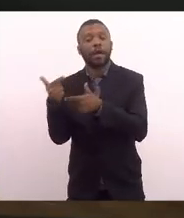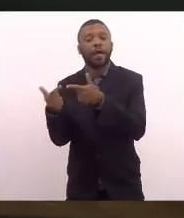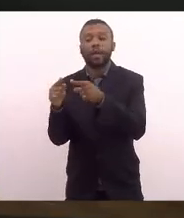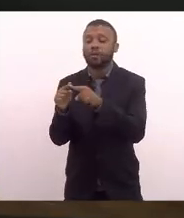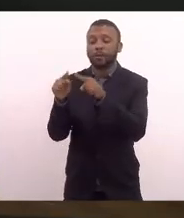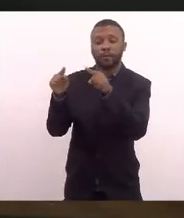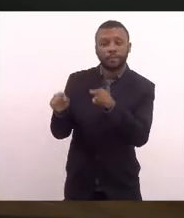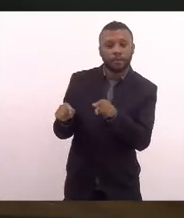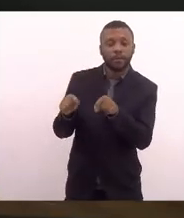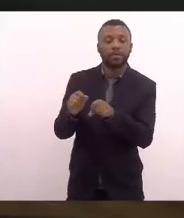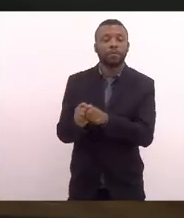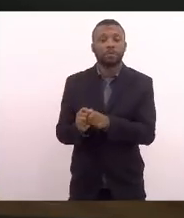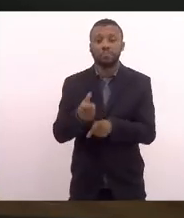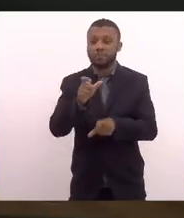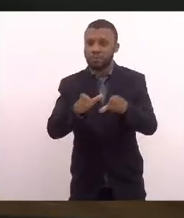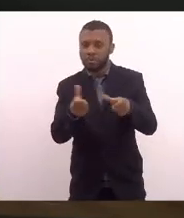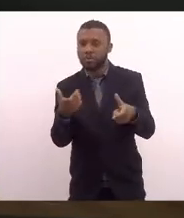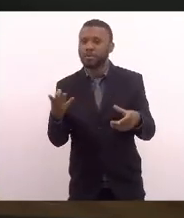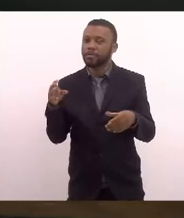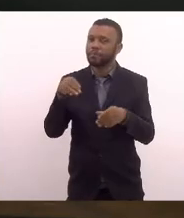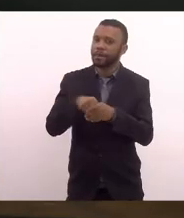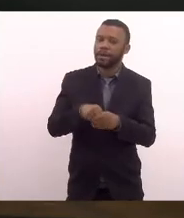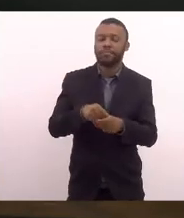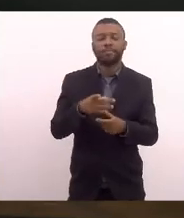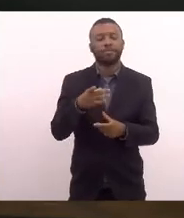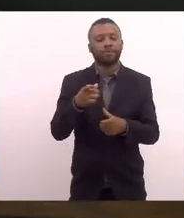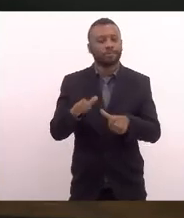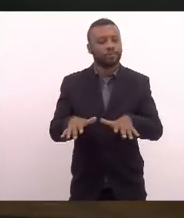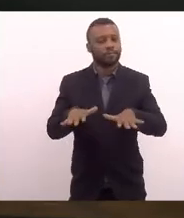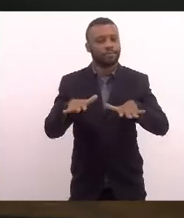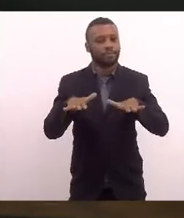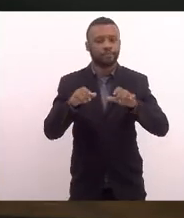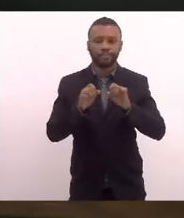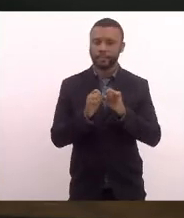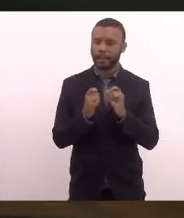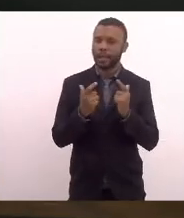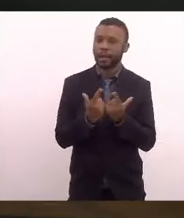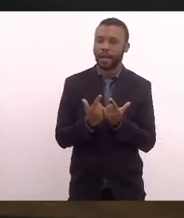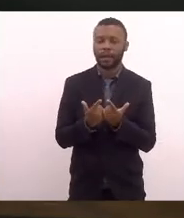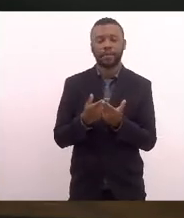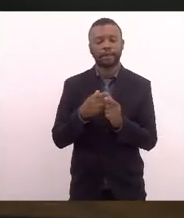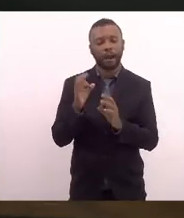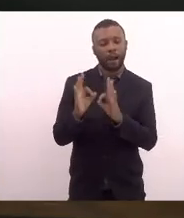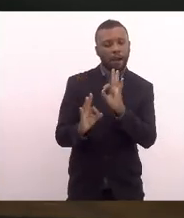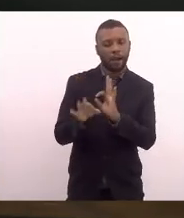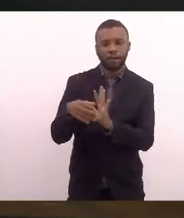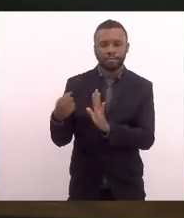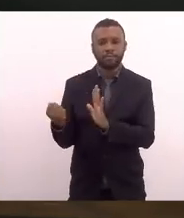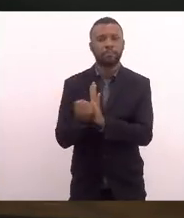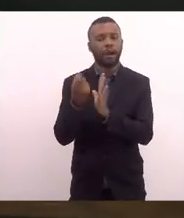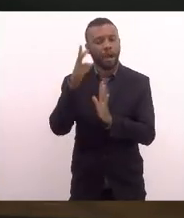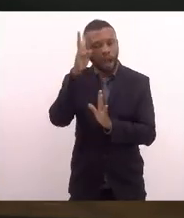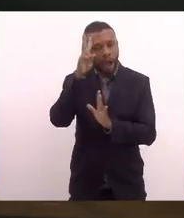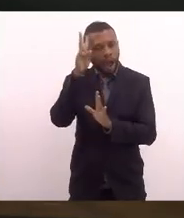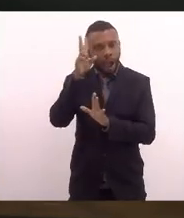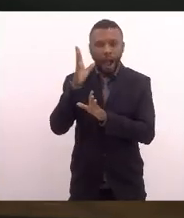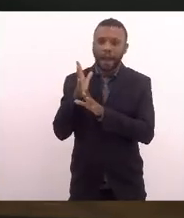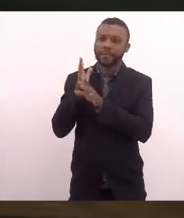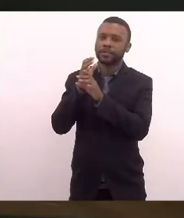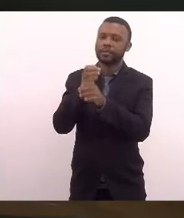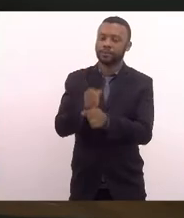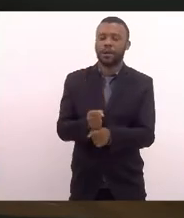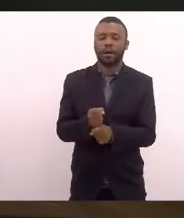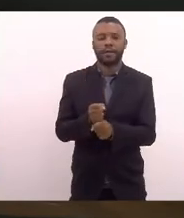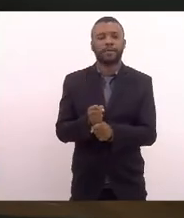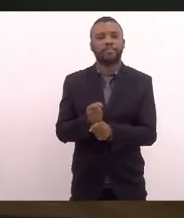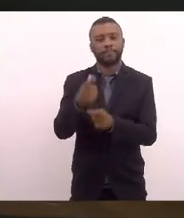está no parlamento, né, que está fazendo a história da enfermagem. A história não é só o